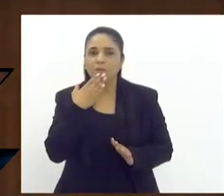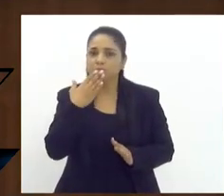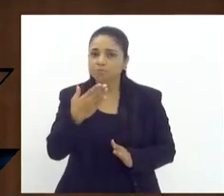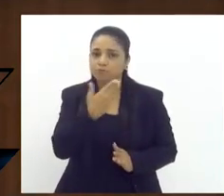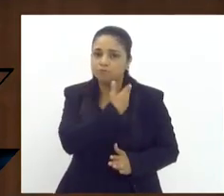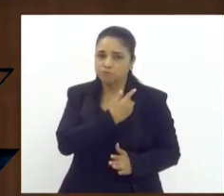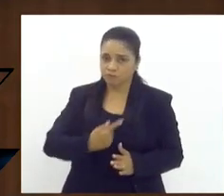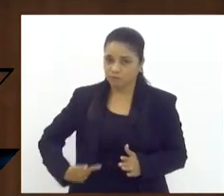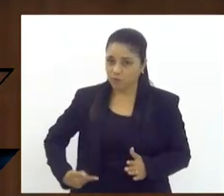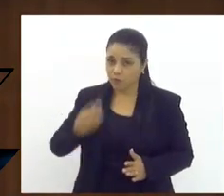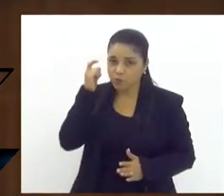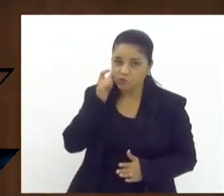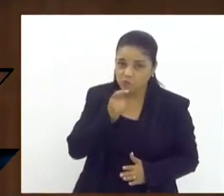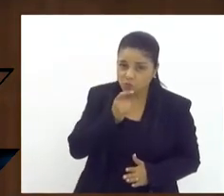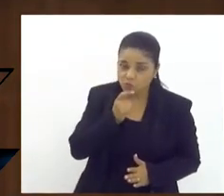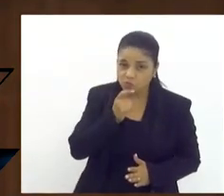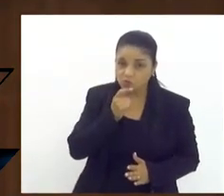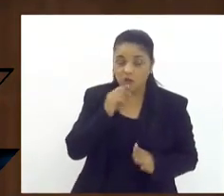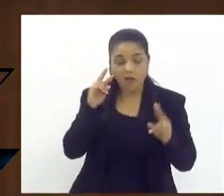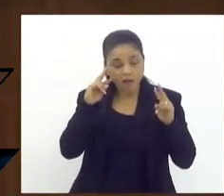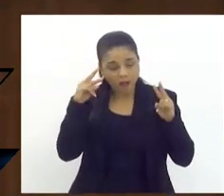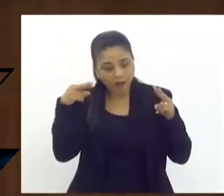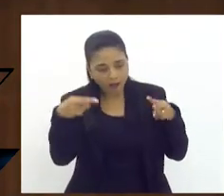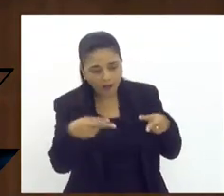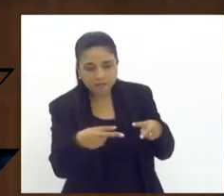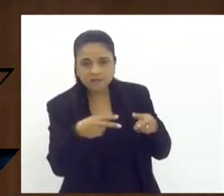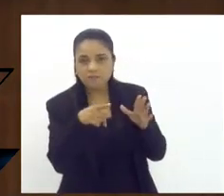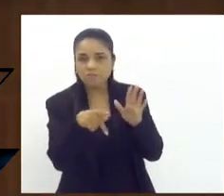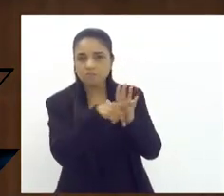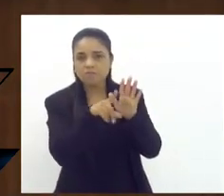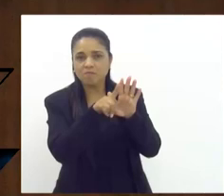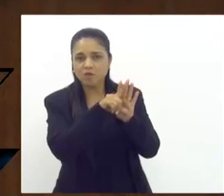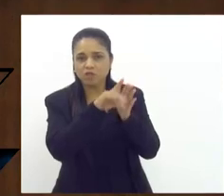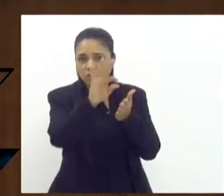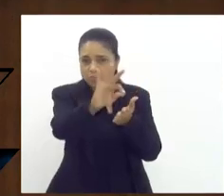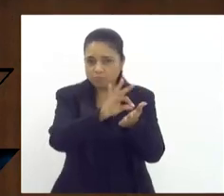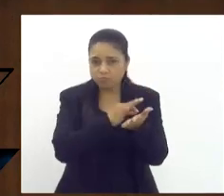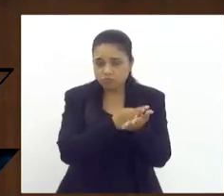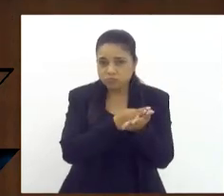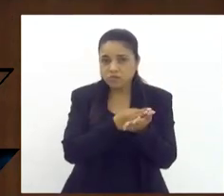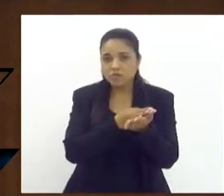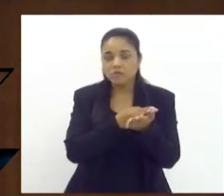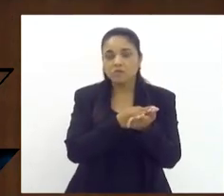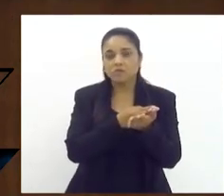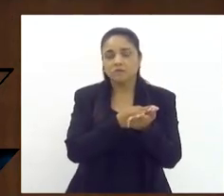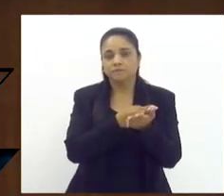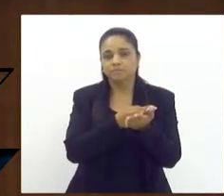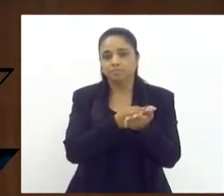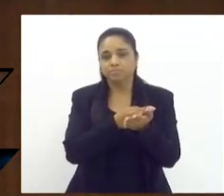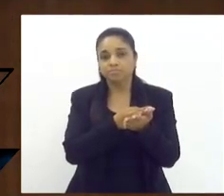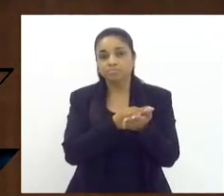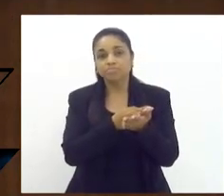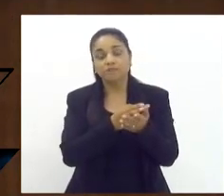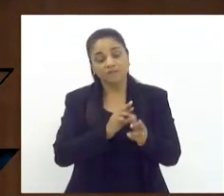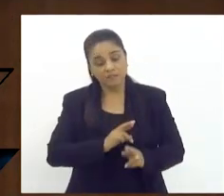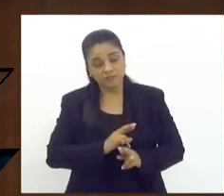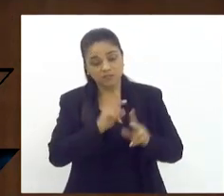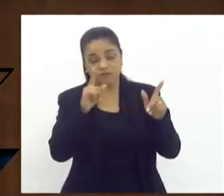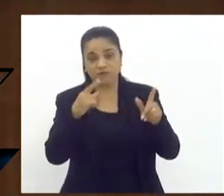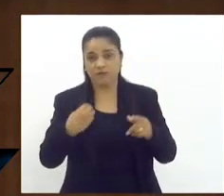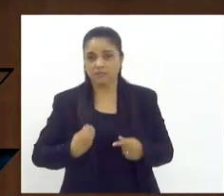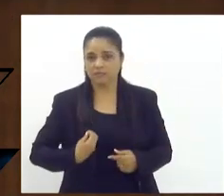Cláudio Castro Olha com atenção para esse projeto sancione esse projeto que é um projeto autorizativo que vai fazer a diferença